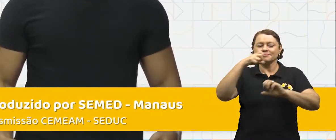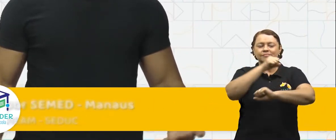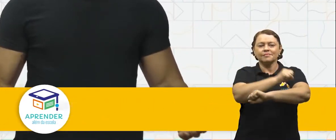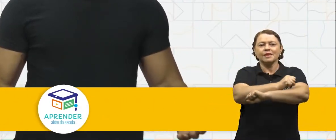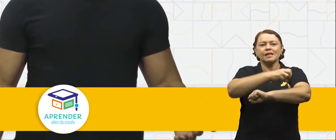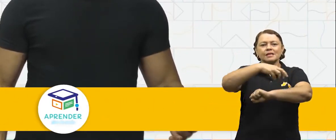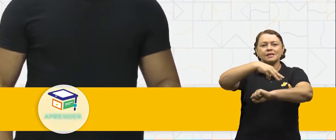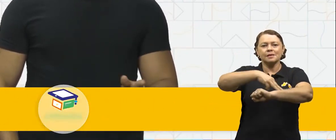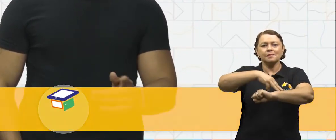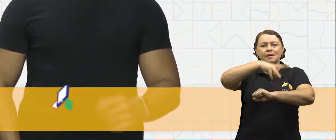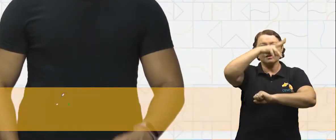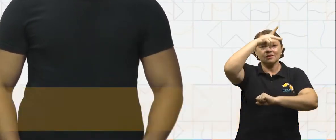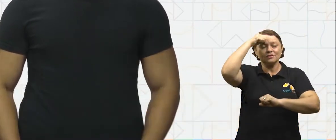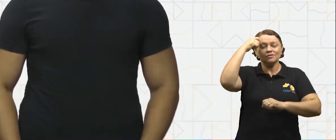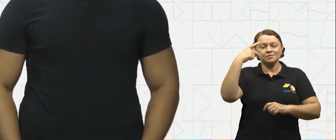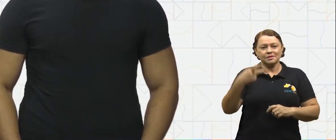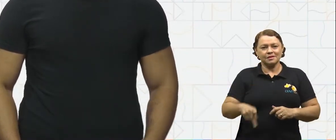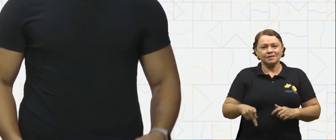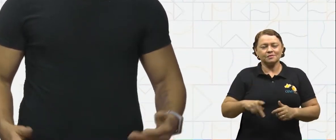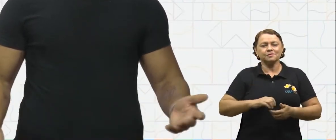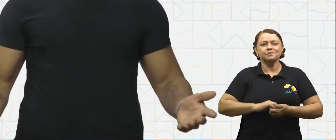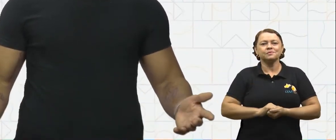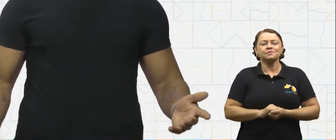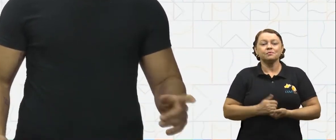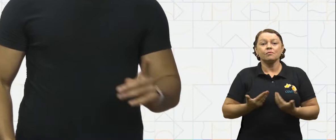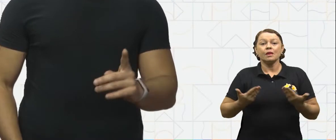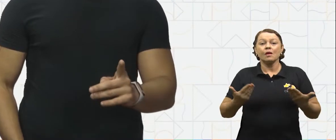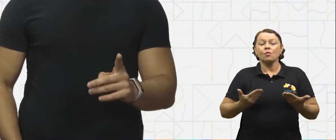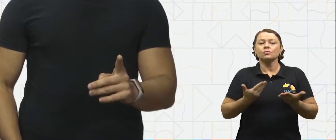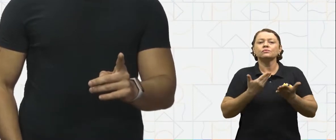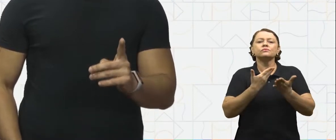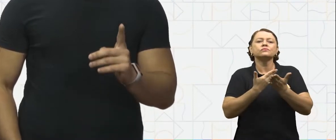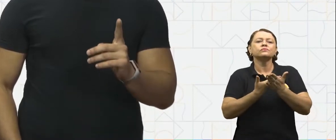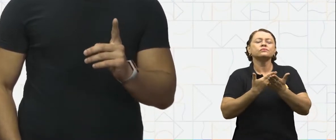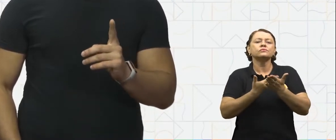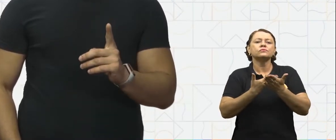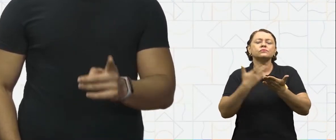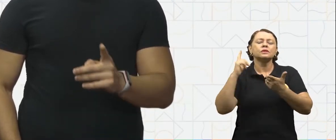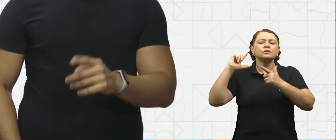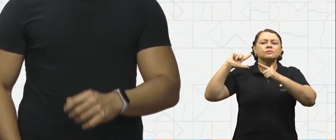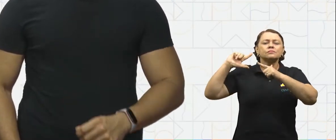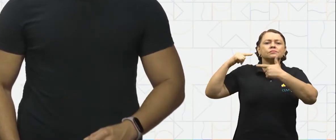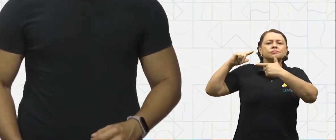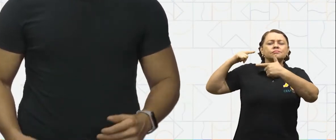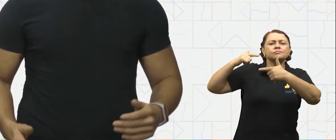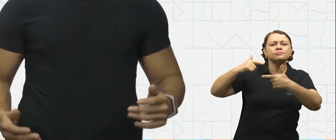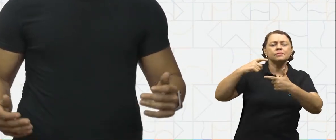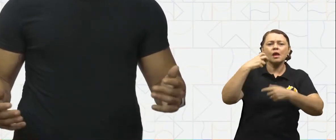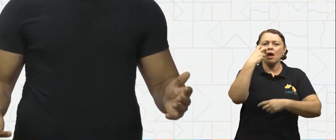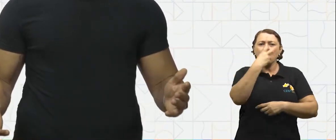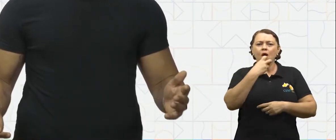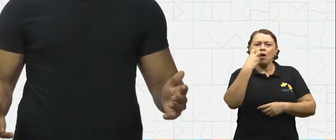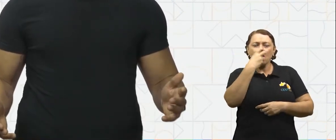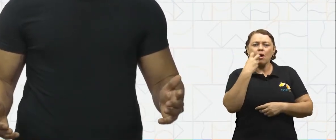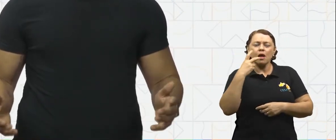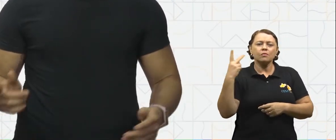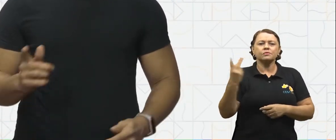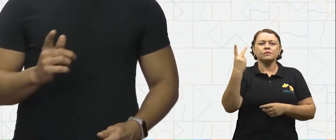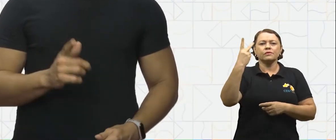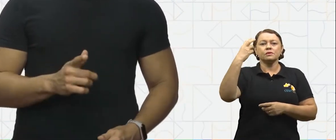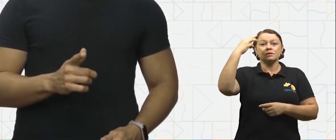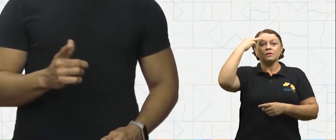Tecnologias Educacionais da CEMED Manaus. Hoje iremos estudar sobre as tradições orais e a valorização da